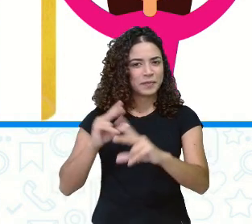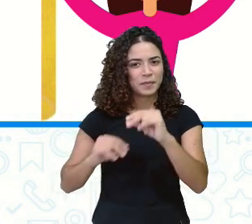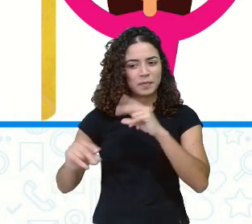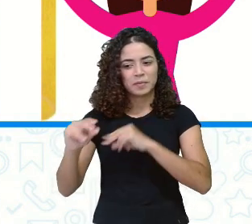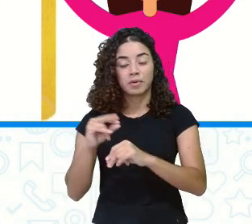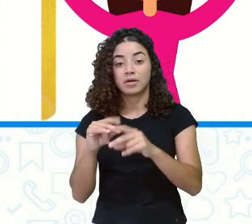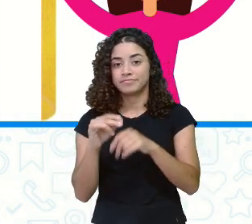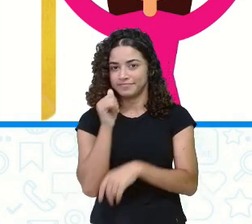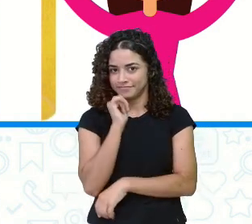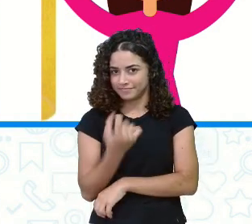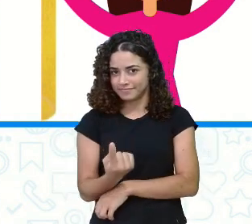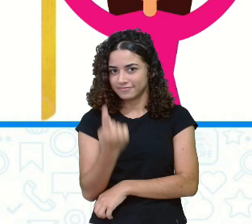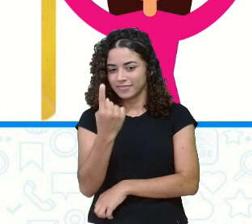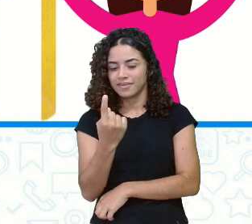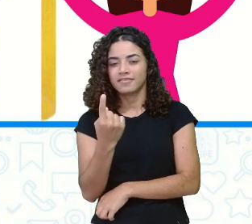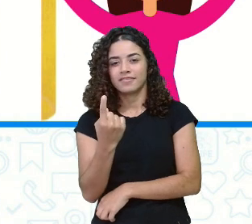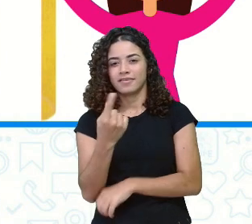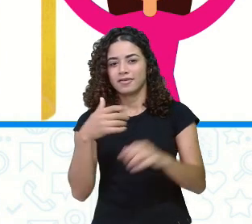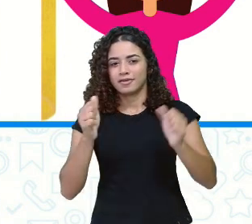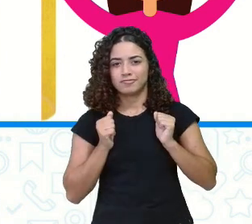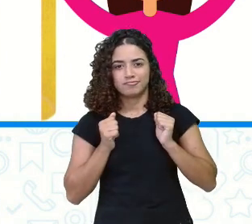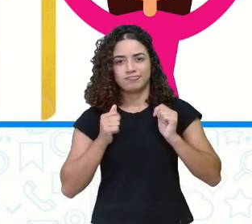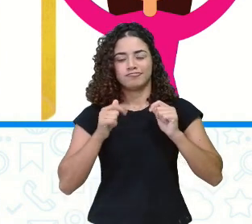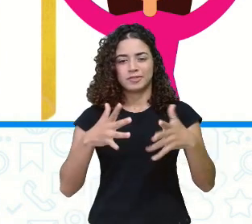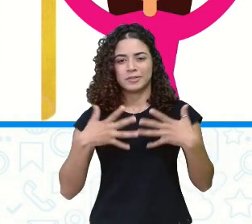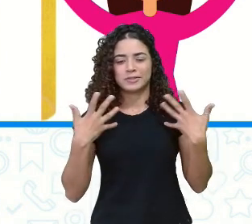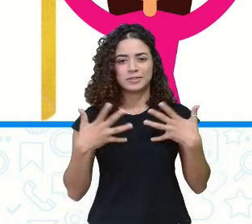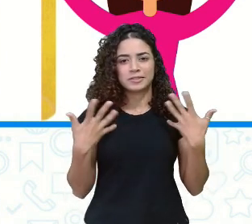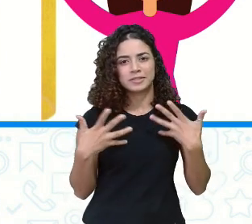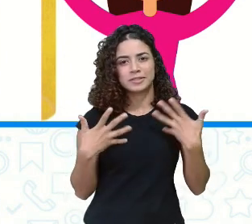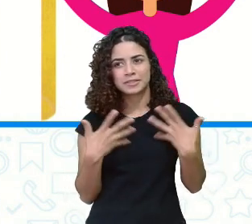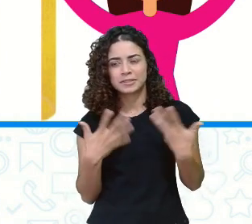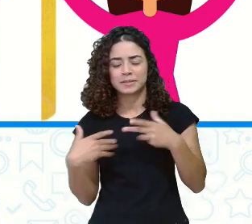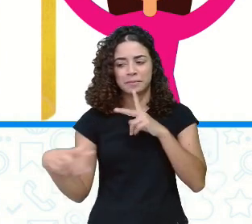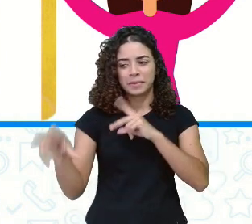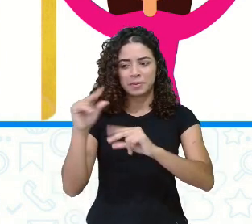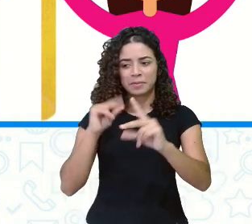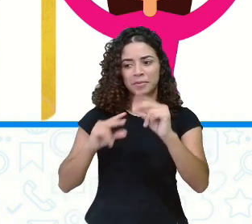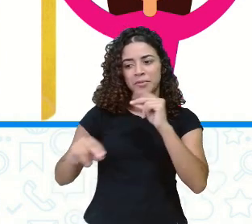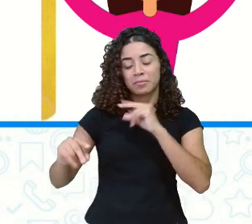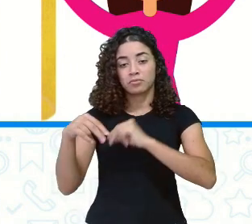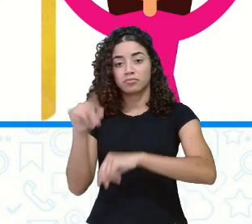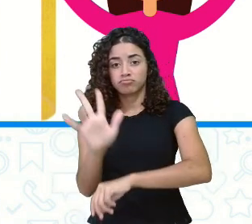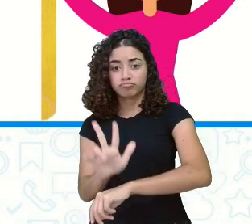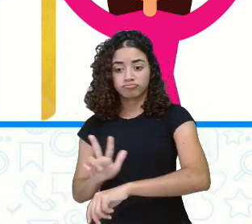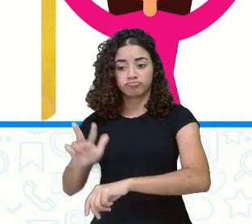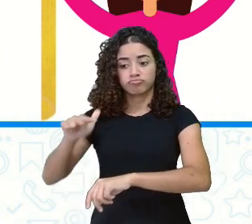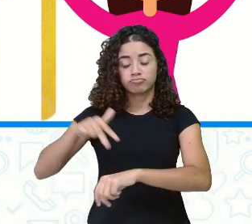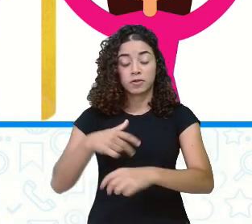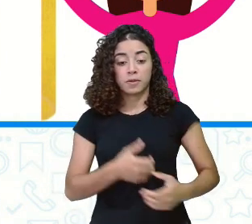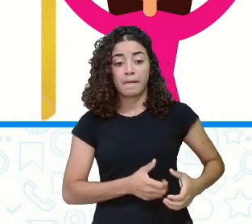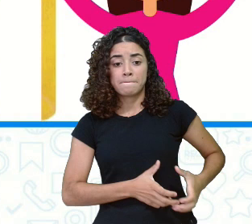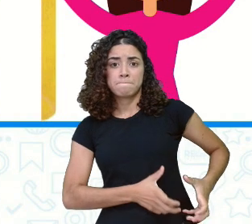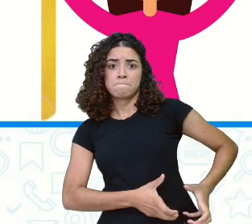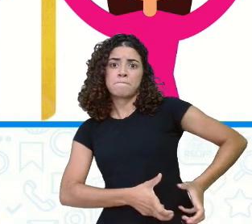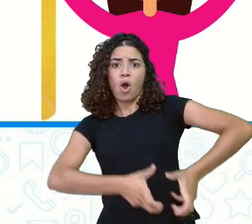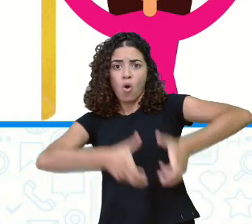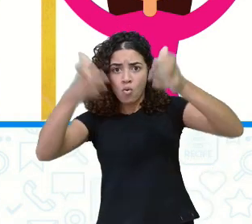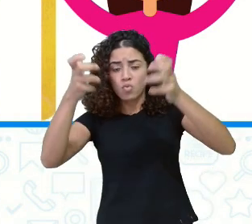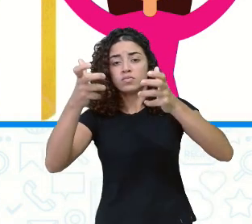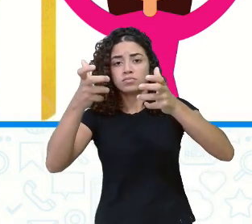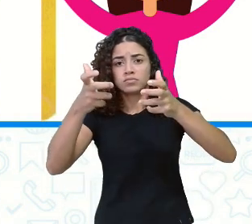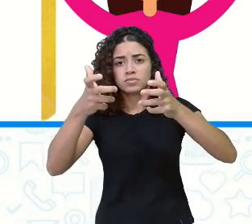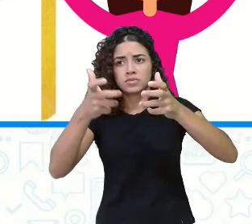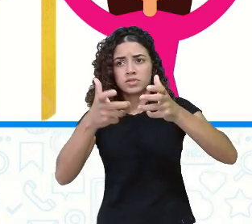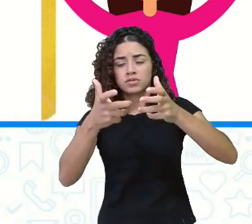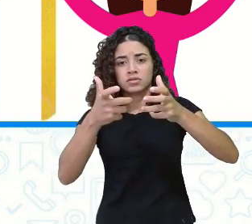Uma delas, empolgando-se muito com todo aquele falatório, levantou o pilão tão alto que fez